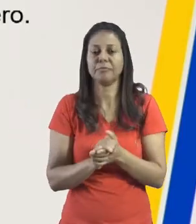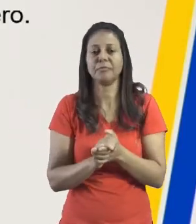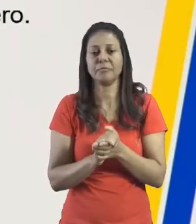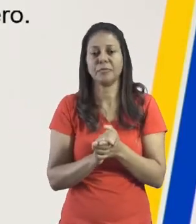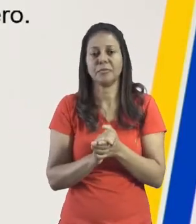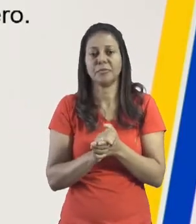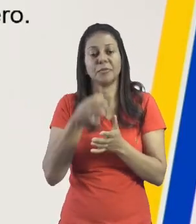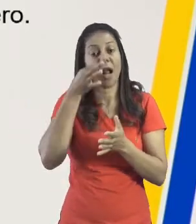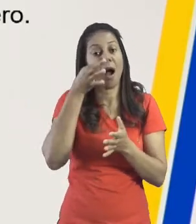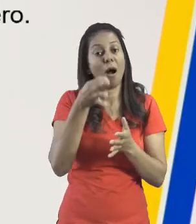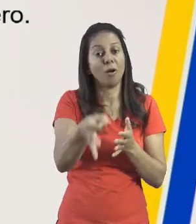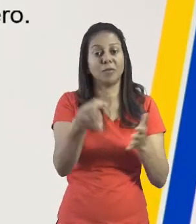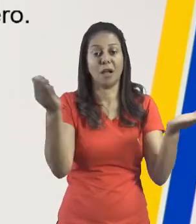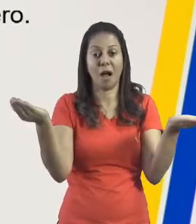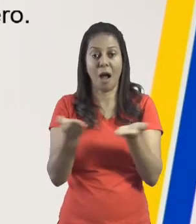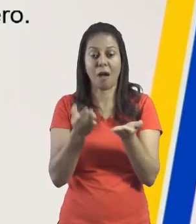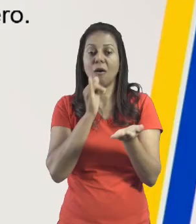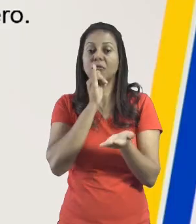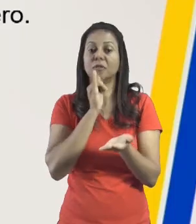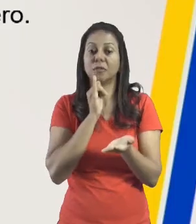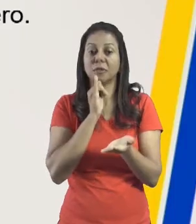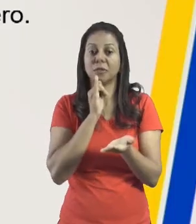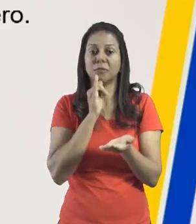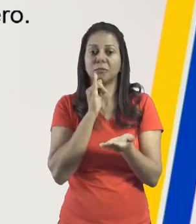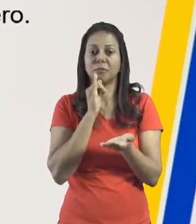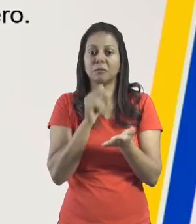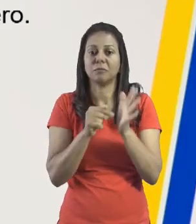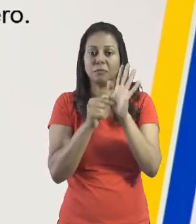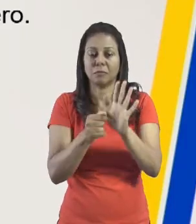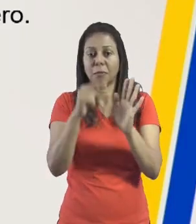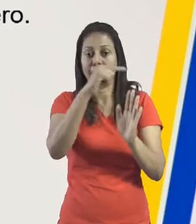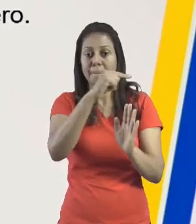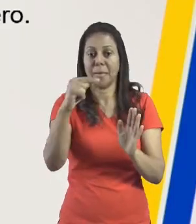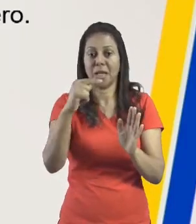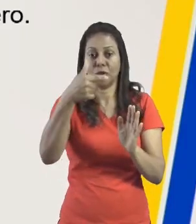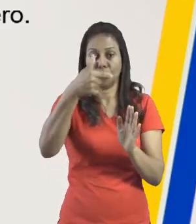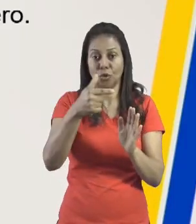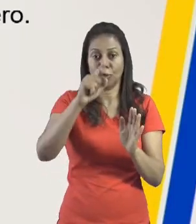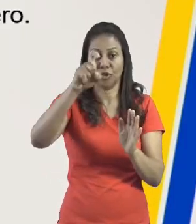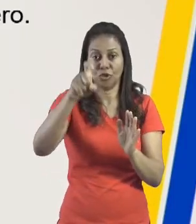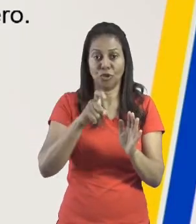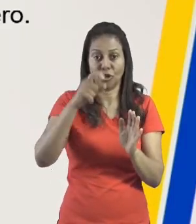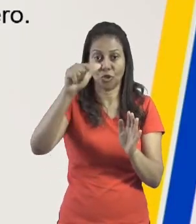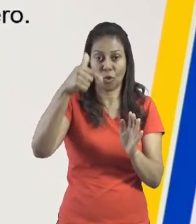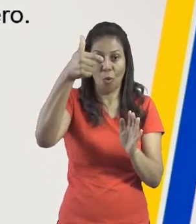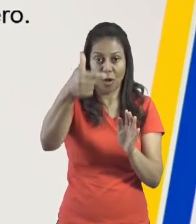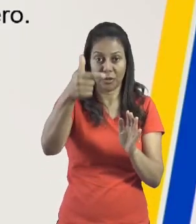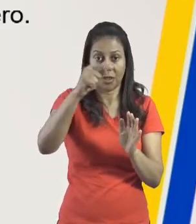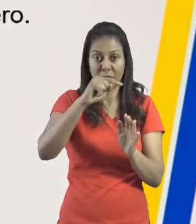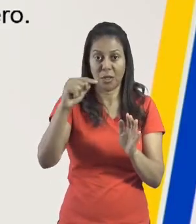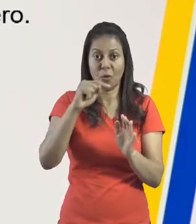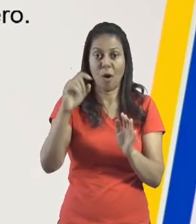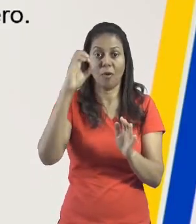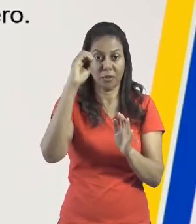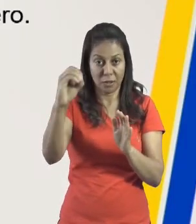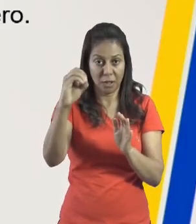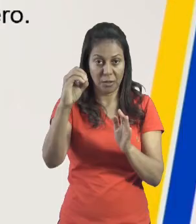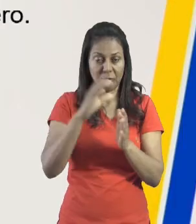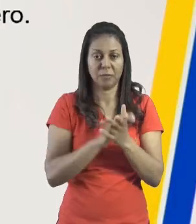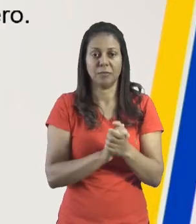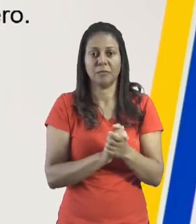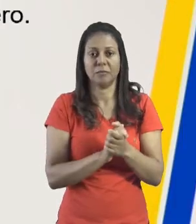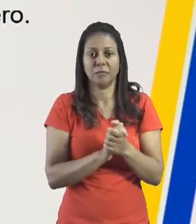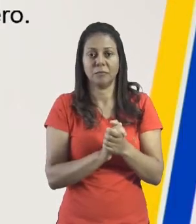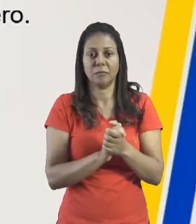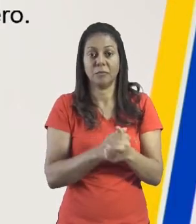observe agora outros exemplos. Coloquei aqui, ó, menos 8x² igual a zero. E o outro exemplo,